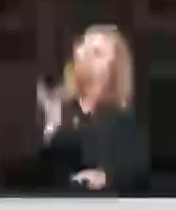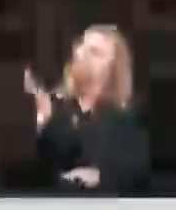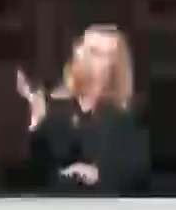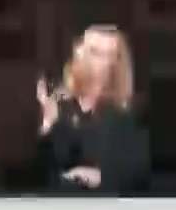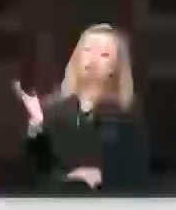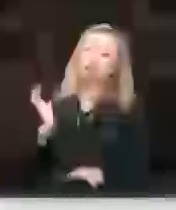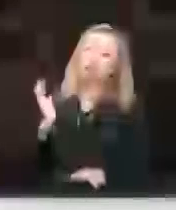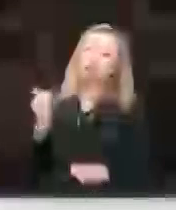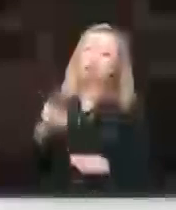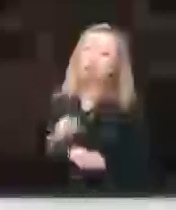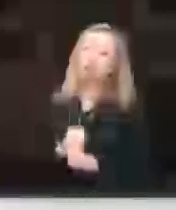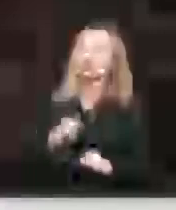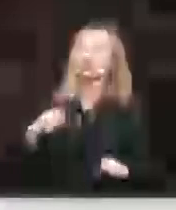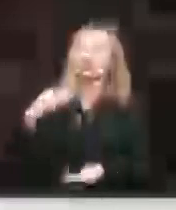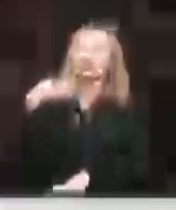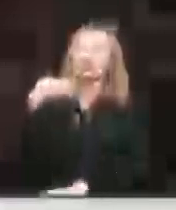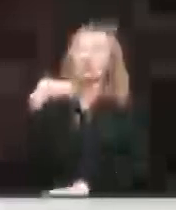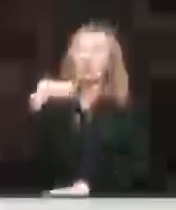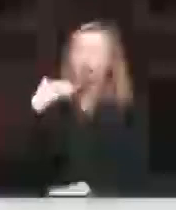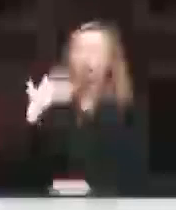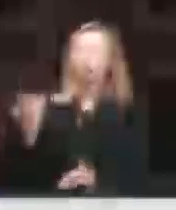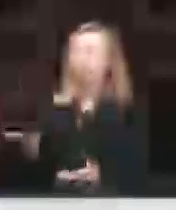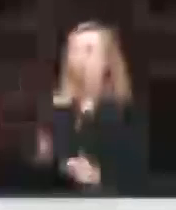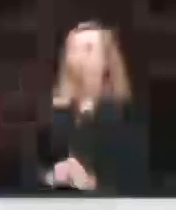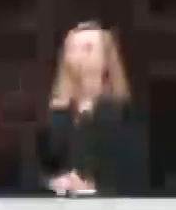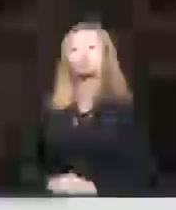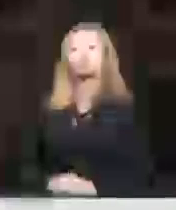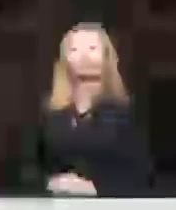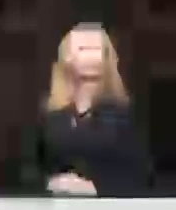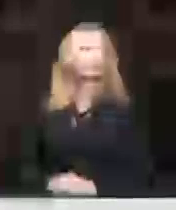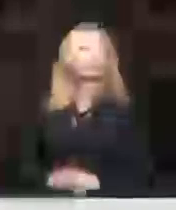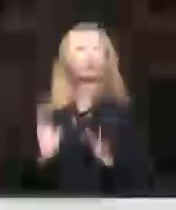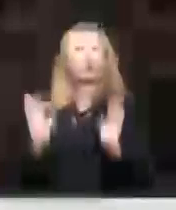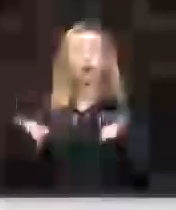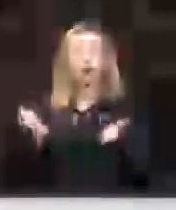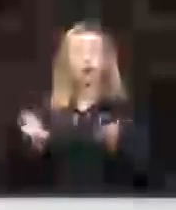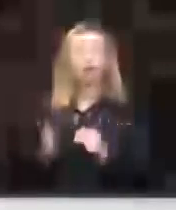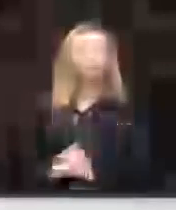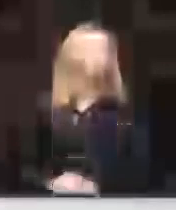os grandes bancos, os grandes banqueiros. Agora,